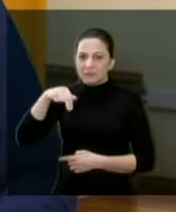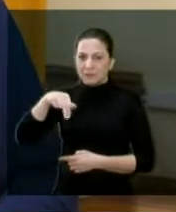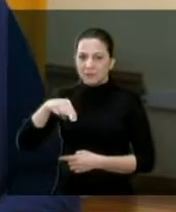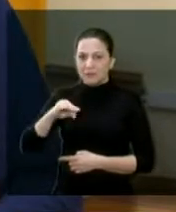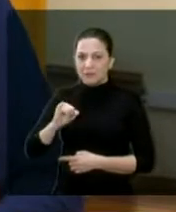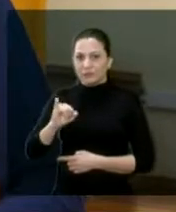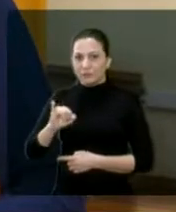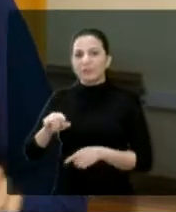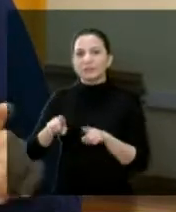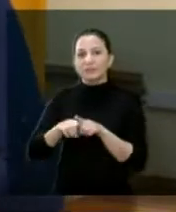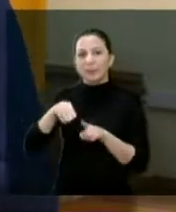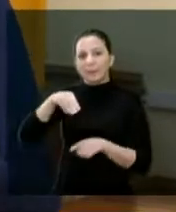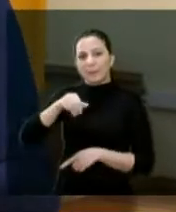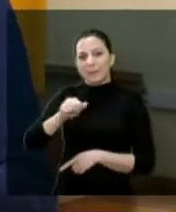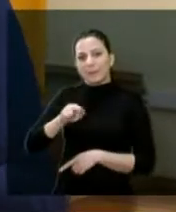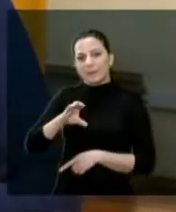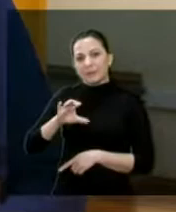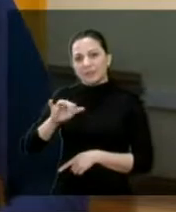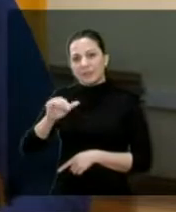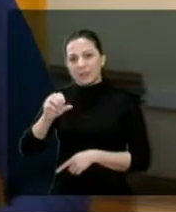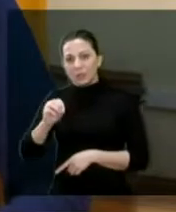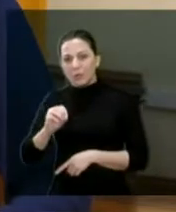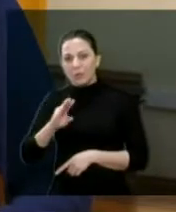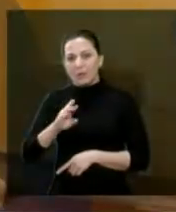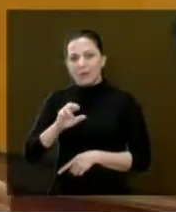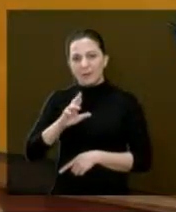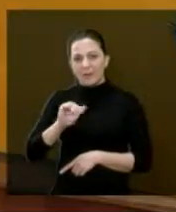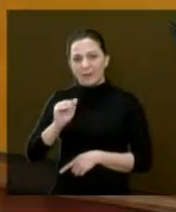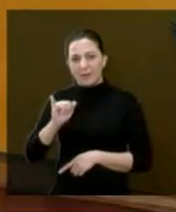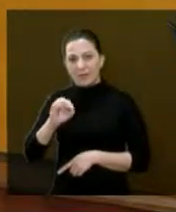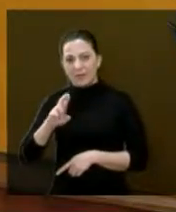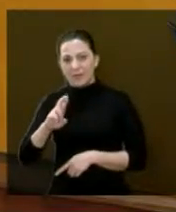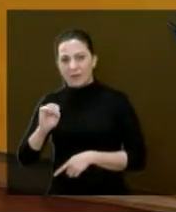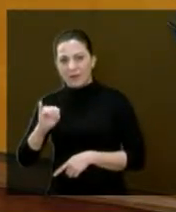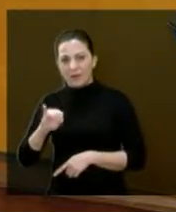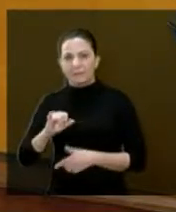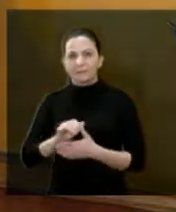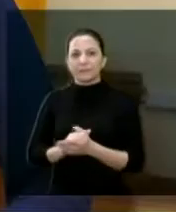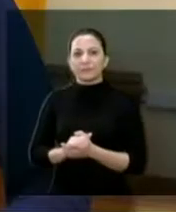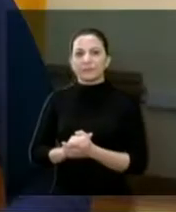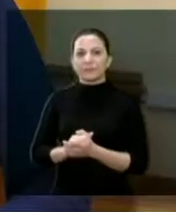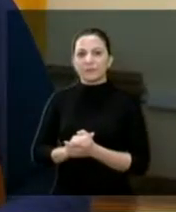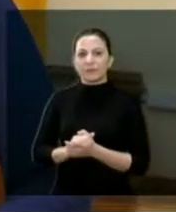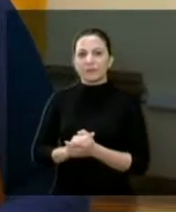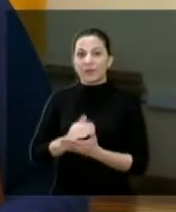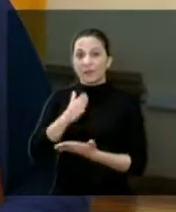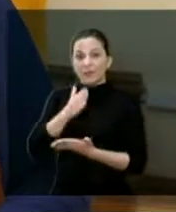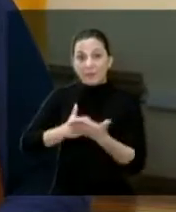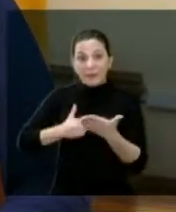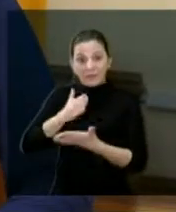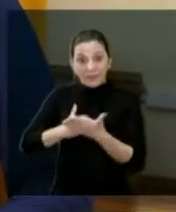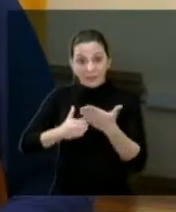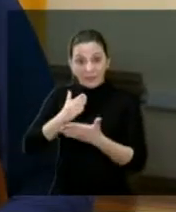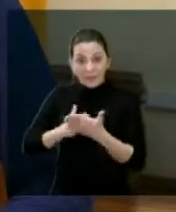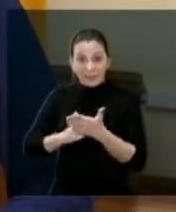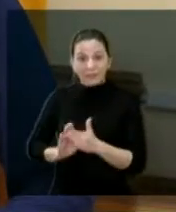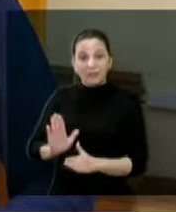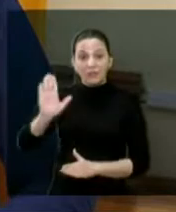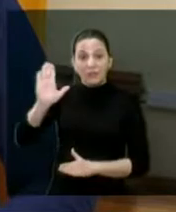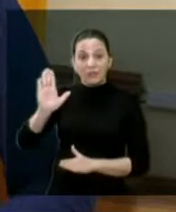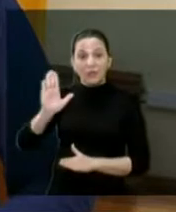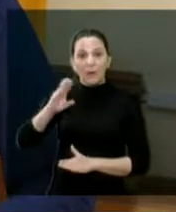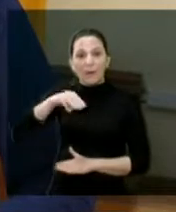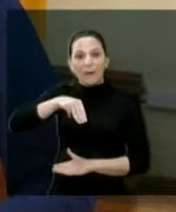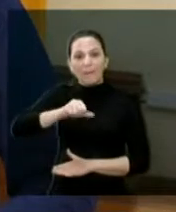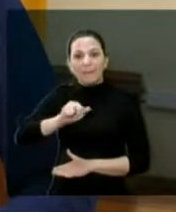Marcelo Barbieri. Os dois disputando já no final. Ah, era o Marcelo. Quando estava já quase na metade da coisa, o Marcelo estava à